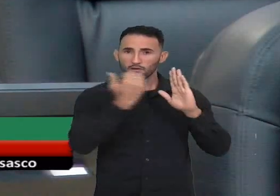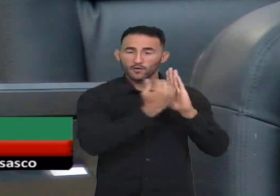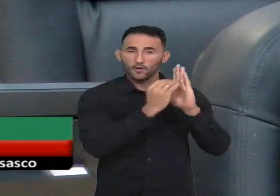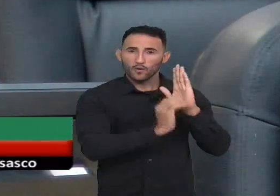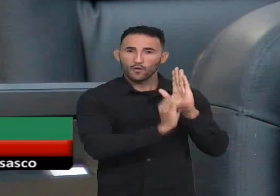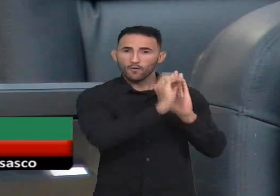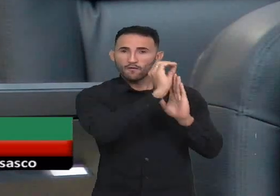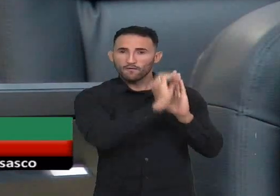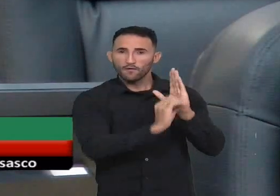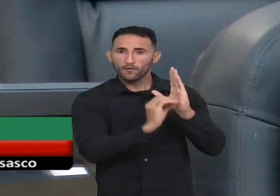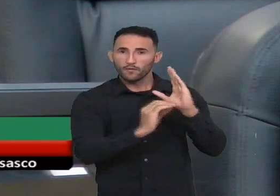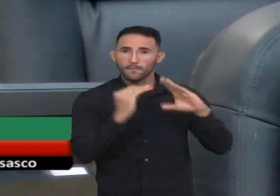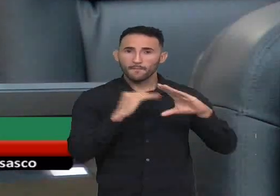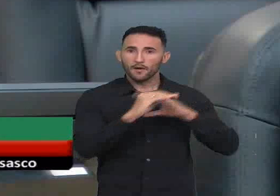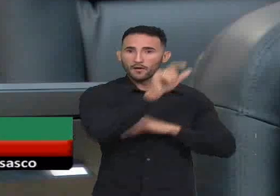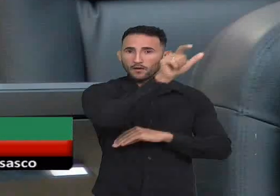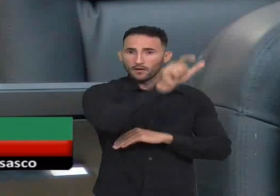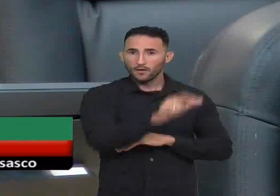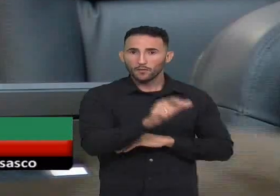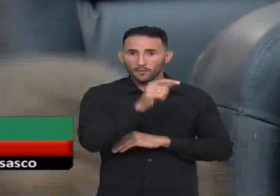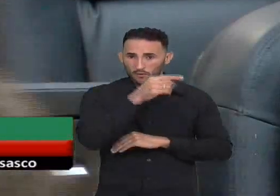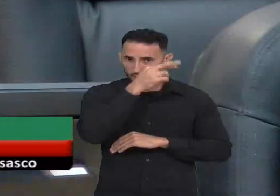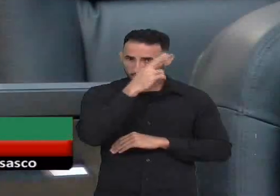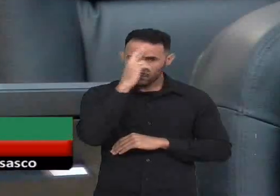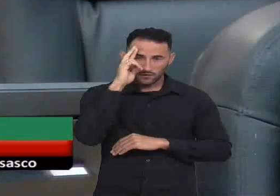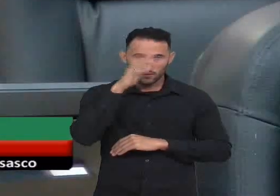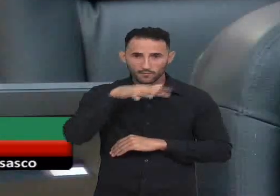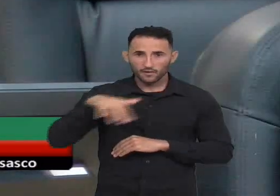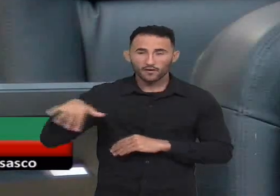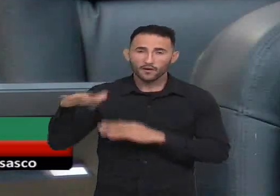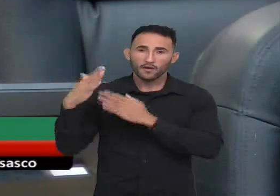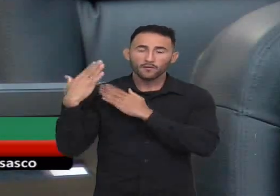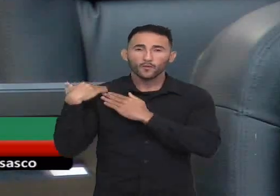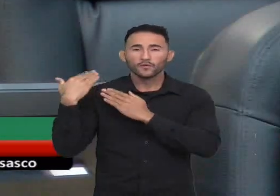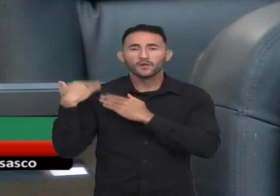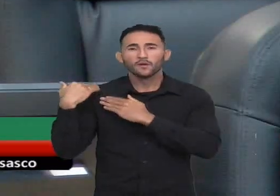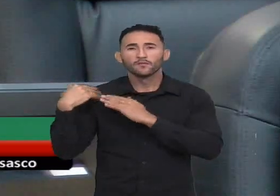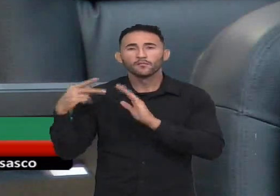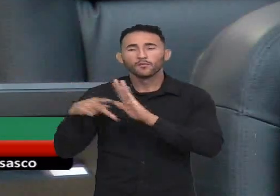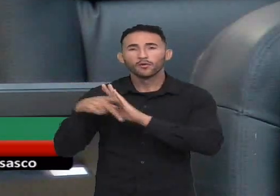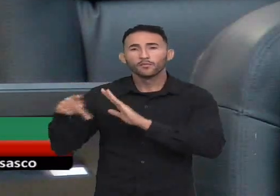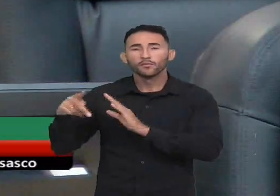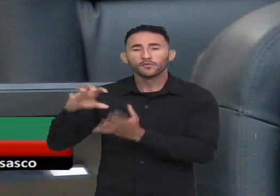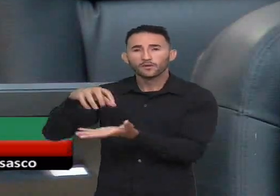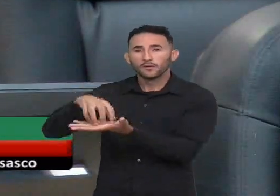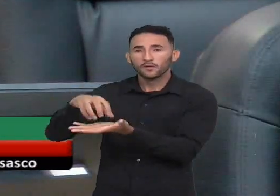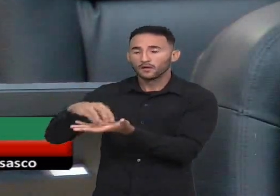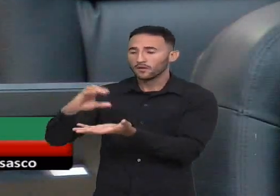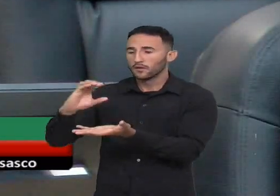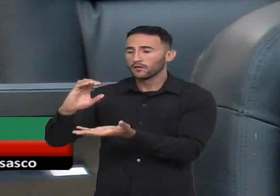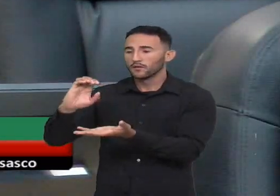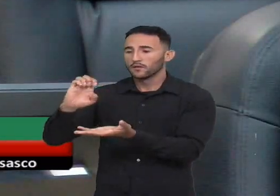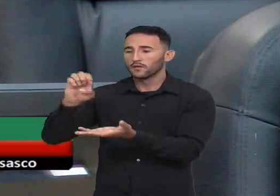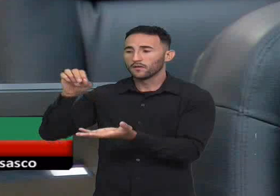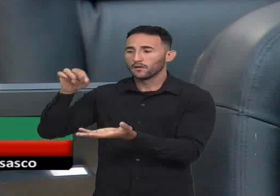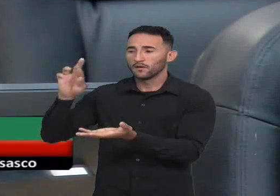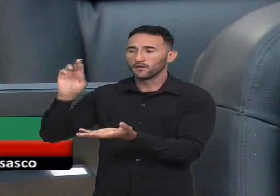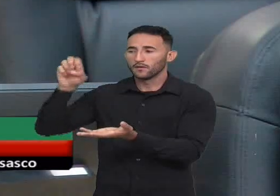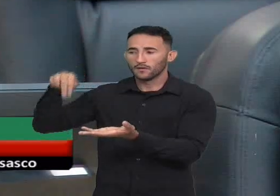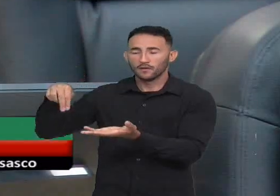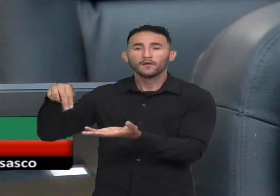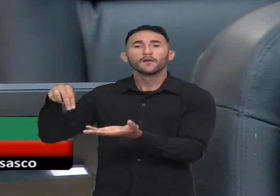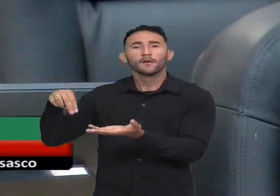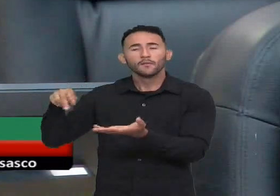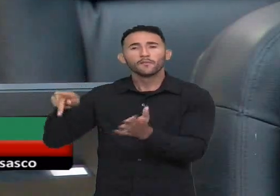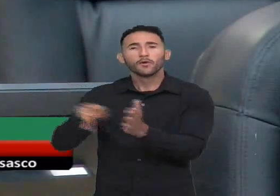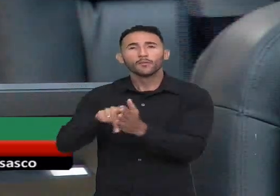que seja enviado ofício ao senhor prefeito para que determine ao setor competente o CETRAN implantação de lombada na rua